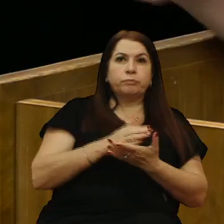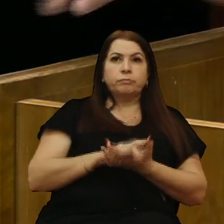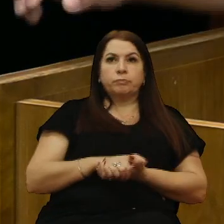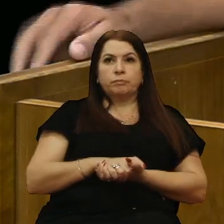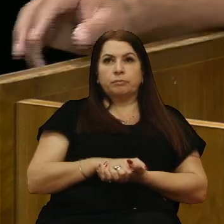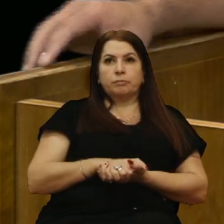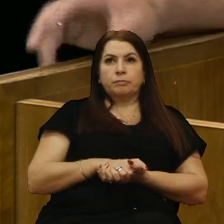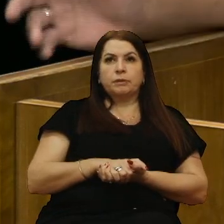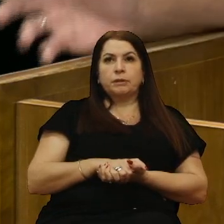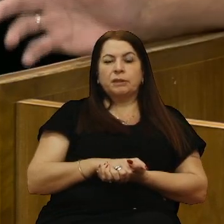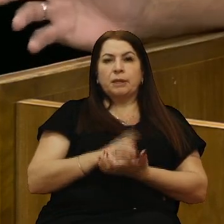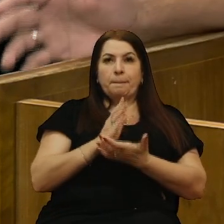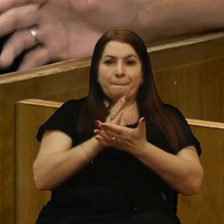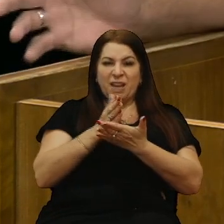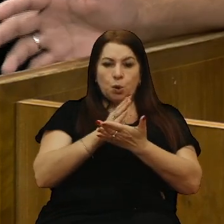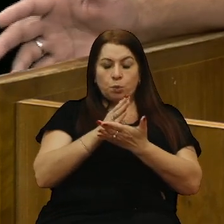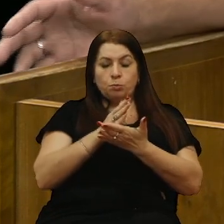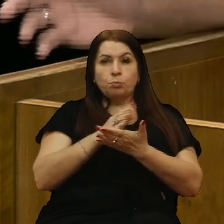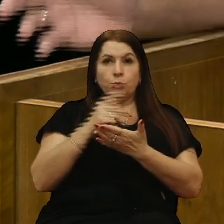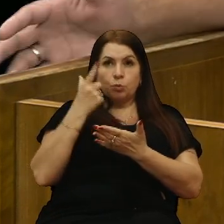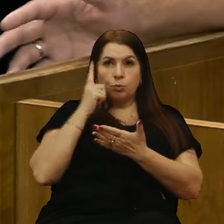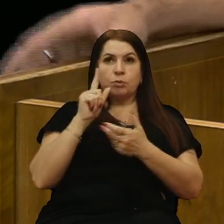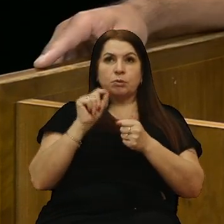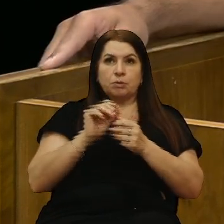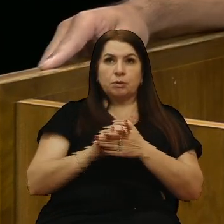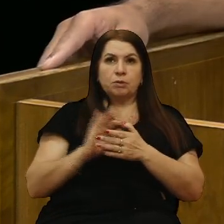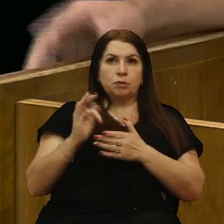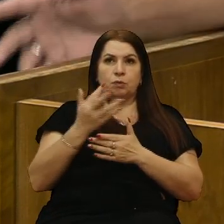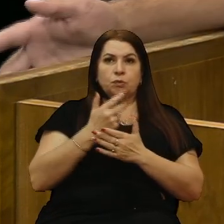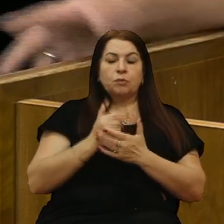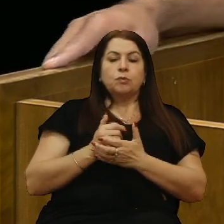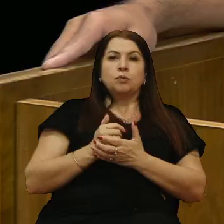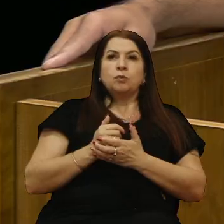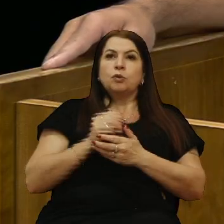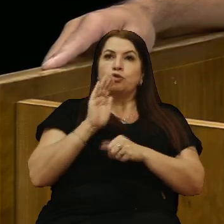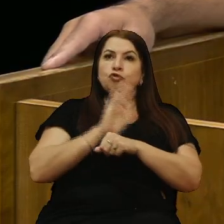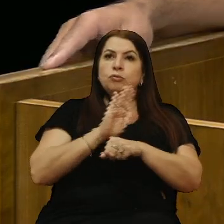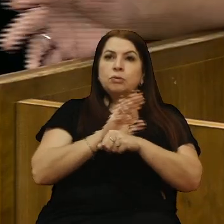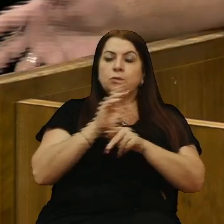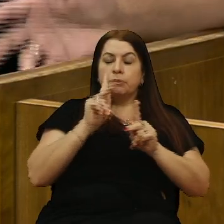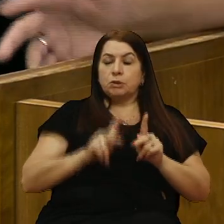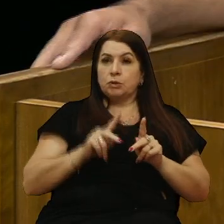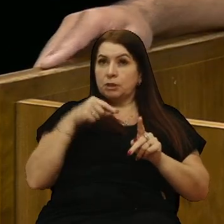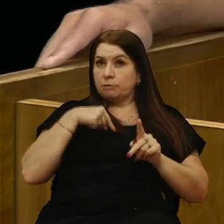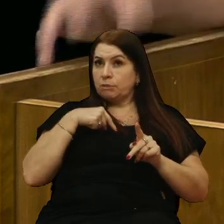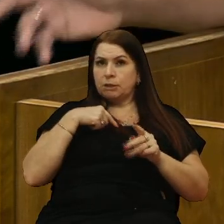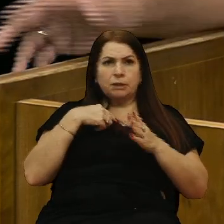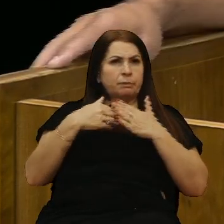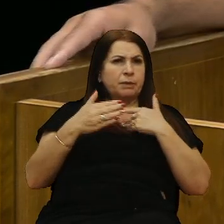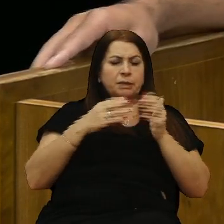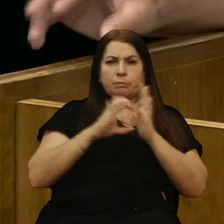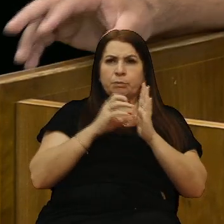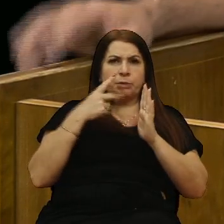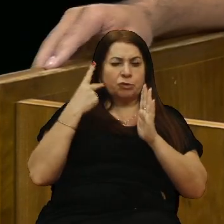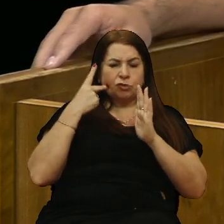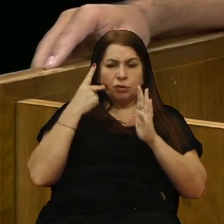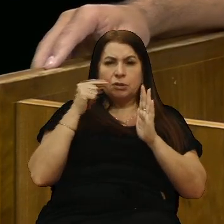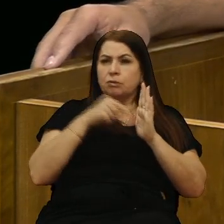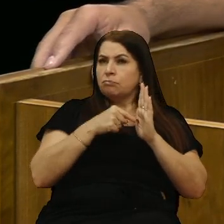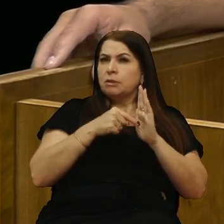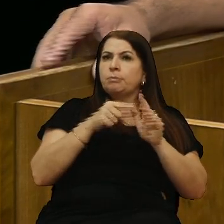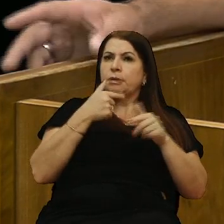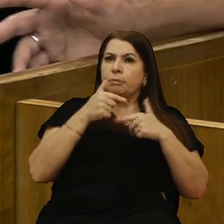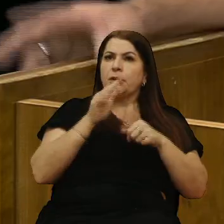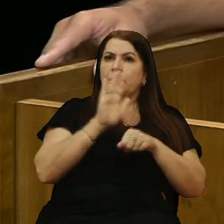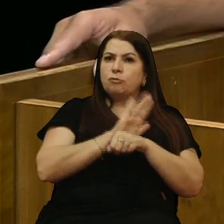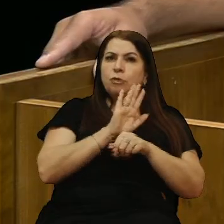colega Libardi, um meio termo para que nós consigamos todos ajudar as pessoas. Nós estamos aqui independente de partido, de sigla, nós estamos aqui para trabalhar